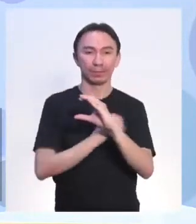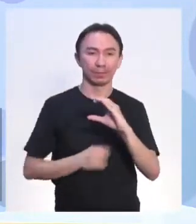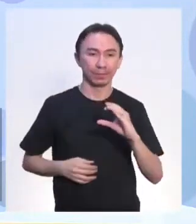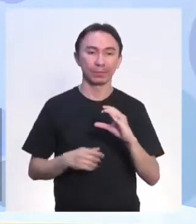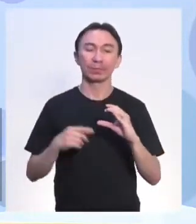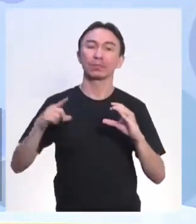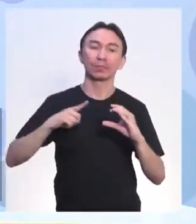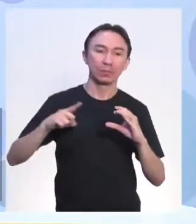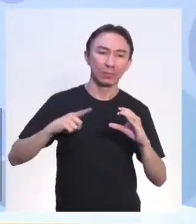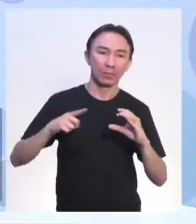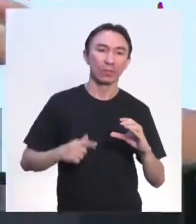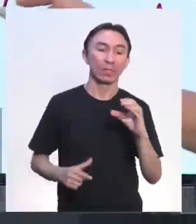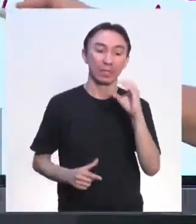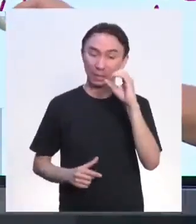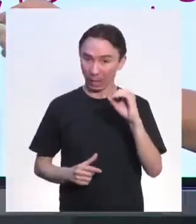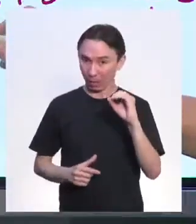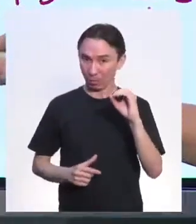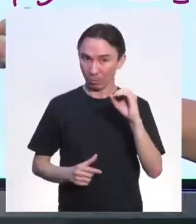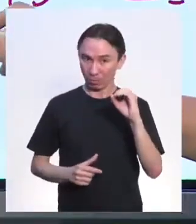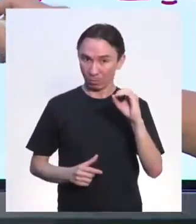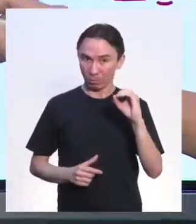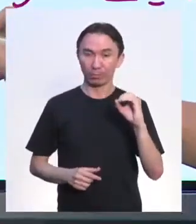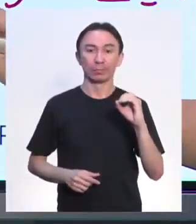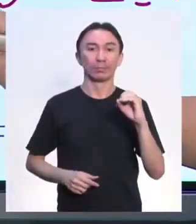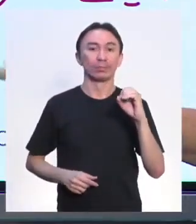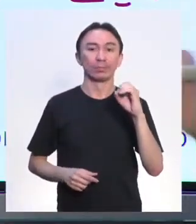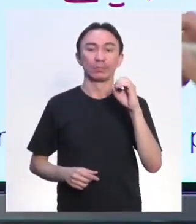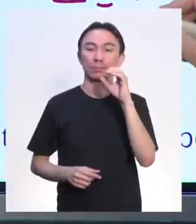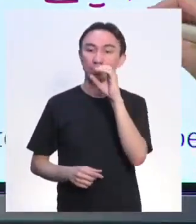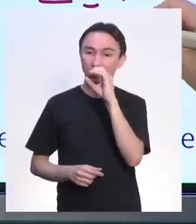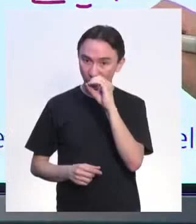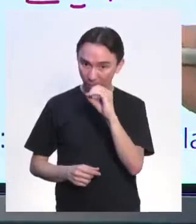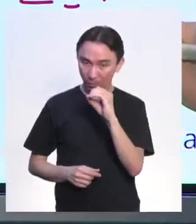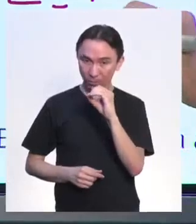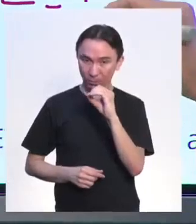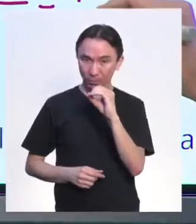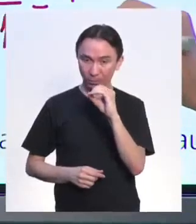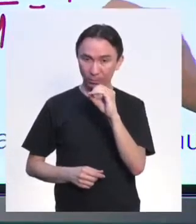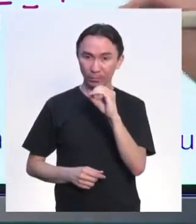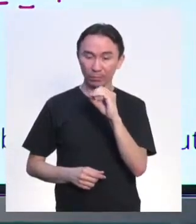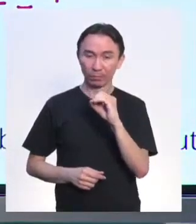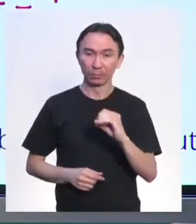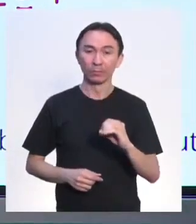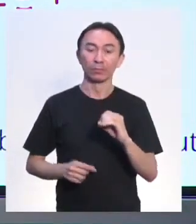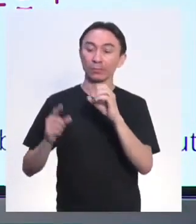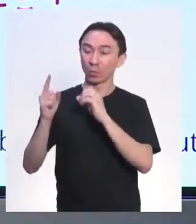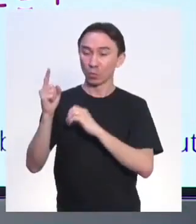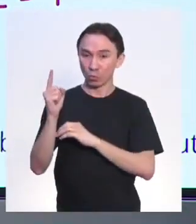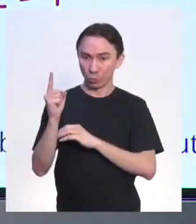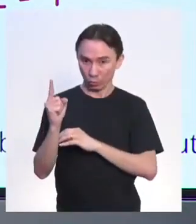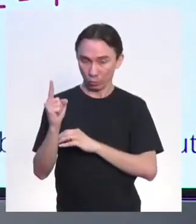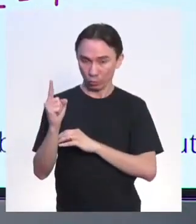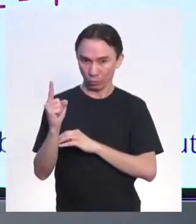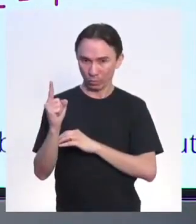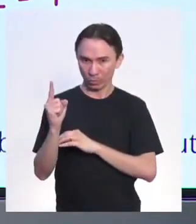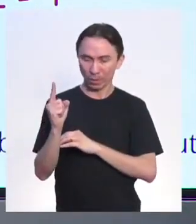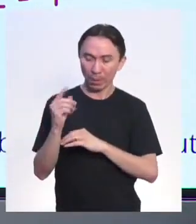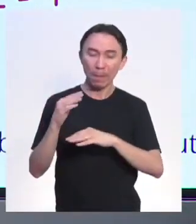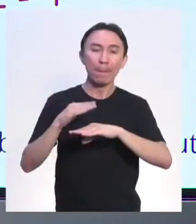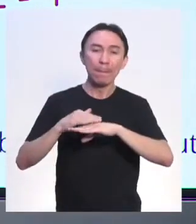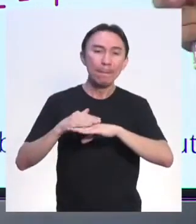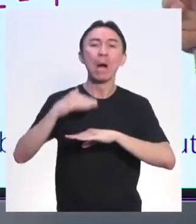eu tenho 0, aqui eu tenho 0 e aqui eu tenho 1. Qual deles é o